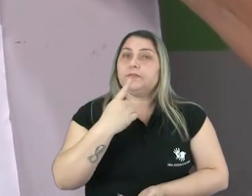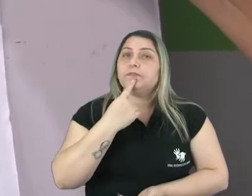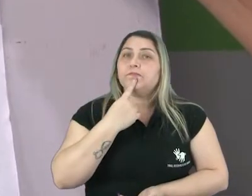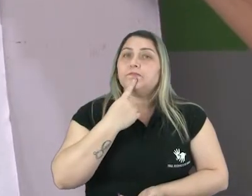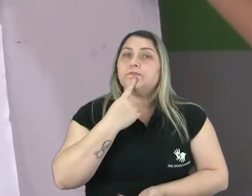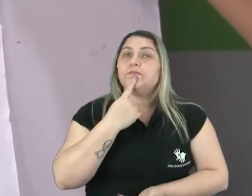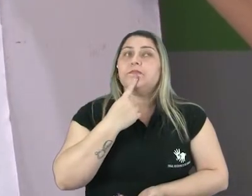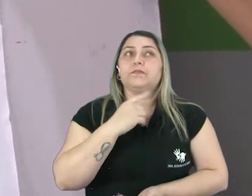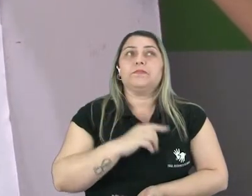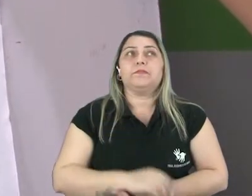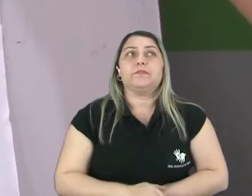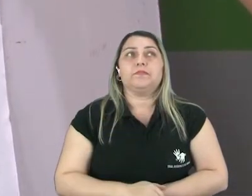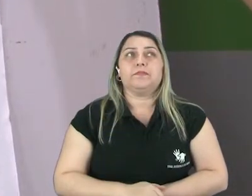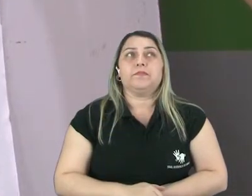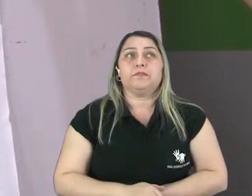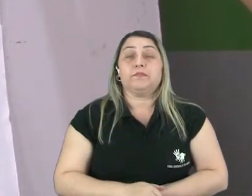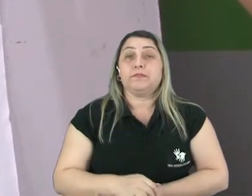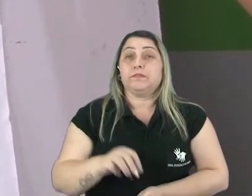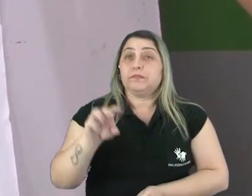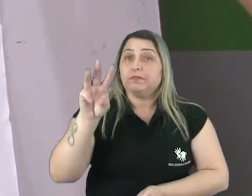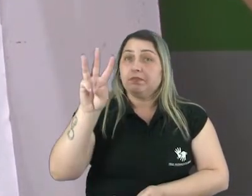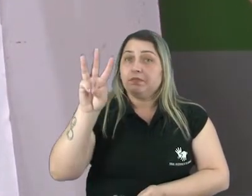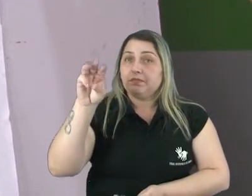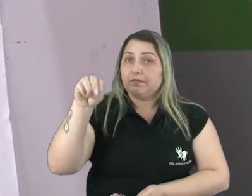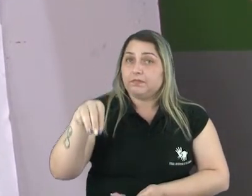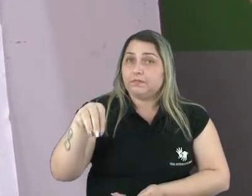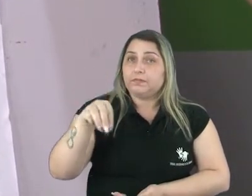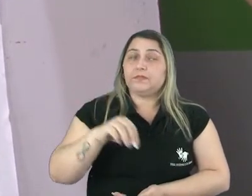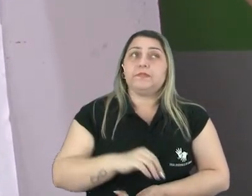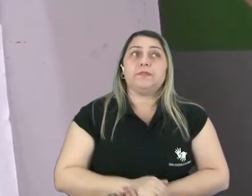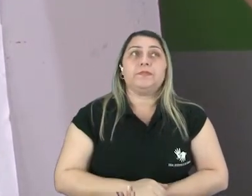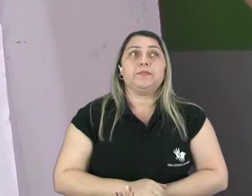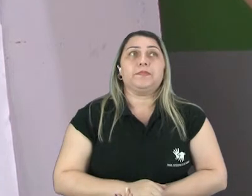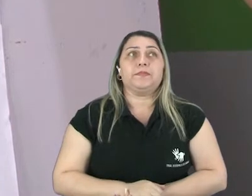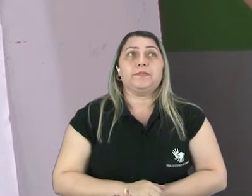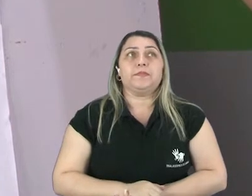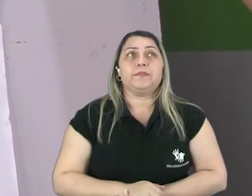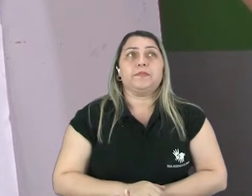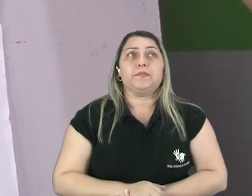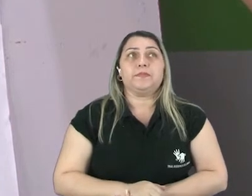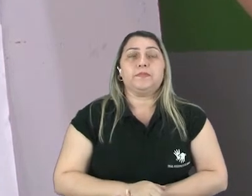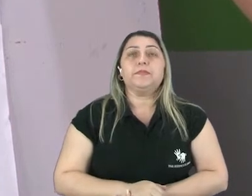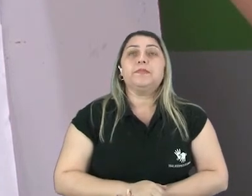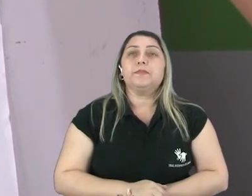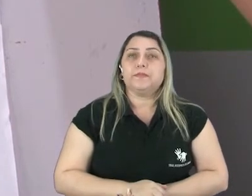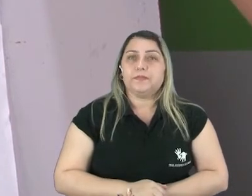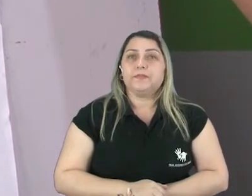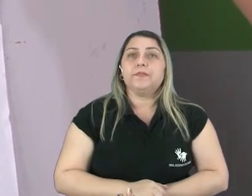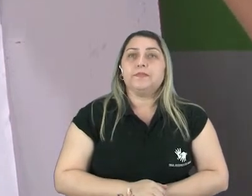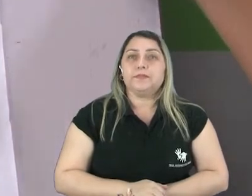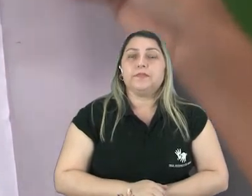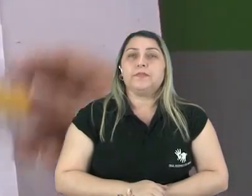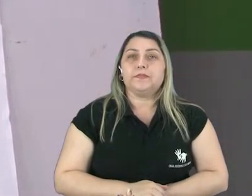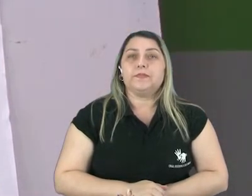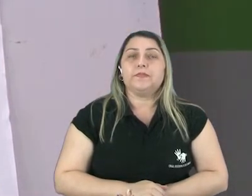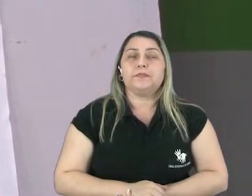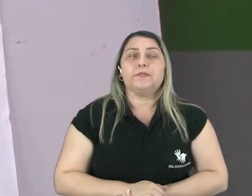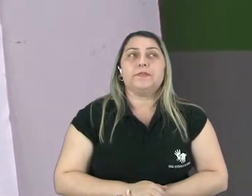imagem, ele está medindo quantos metros? 3